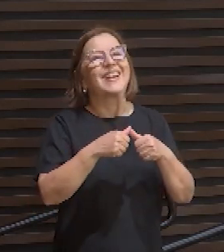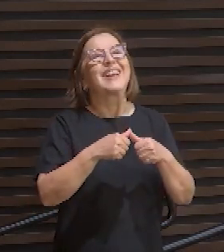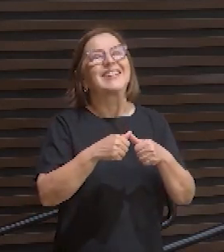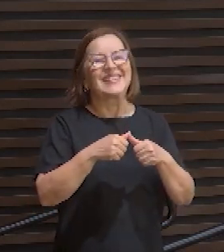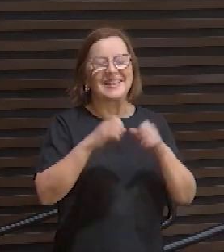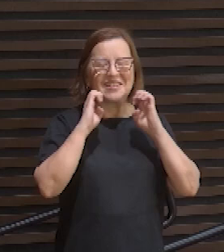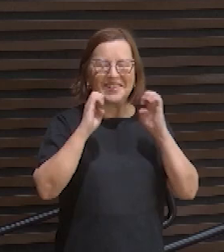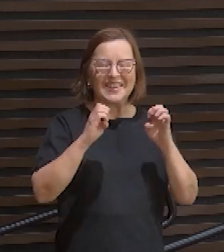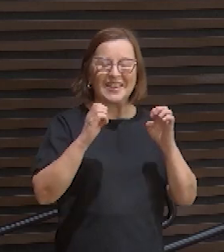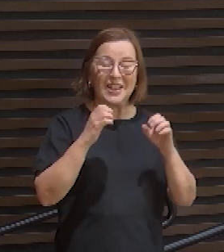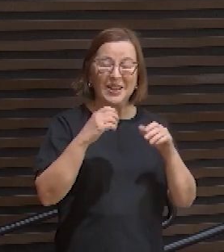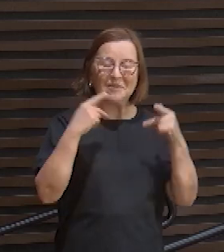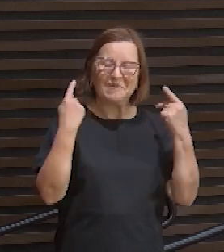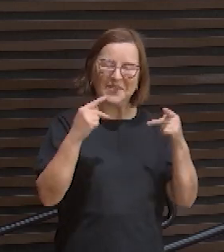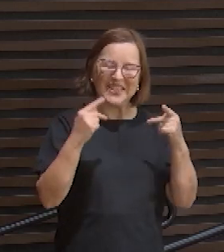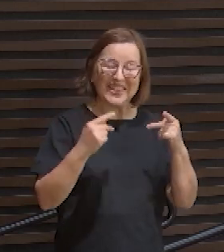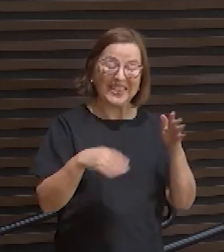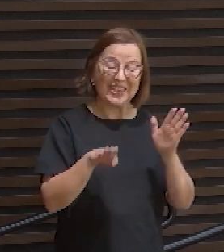graça de Deus.